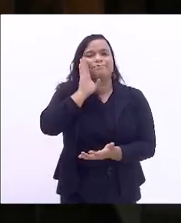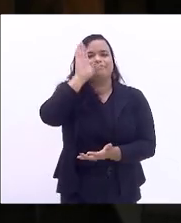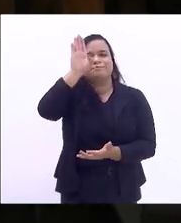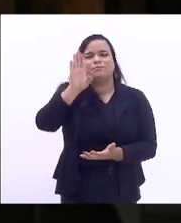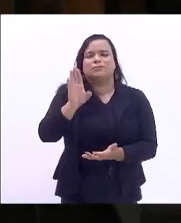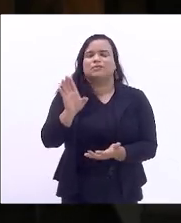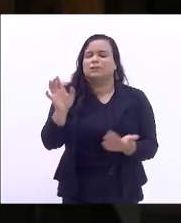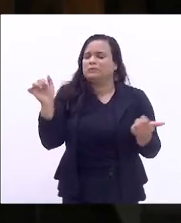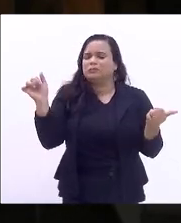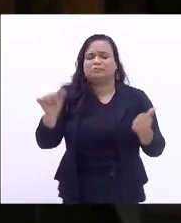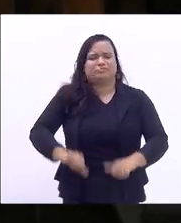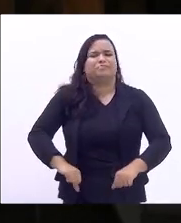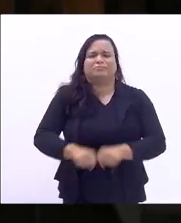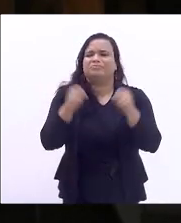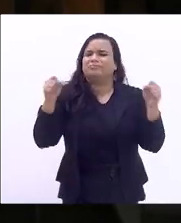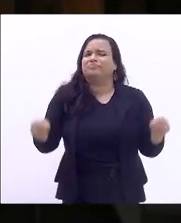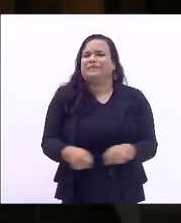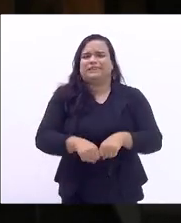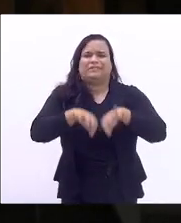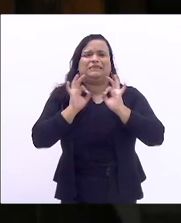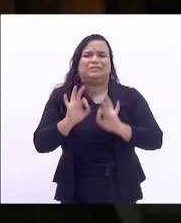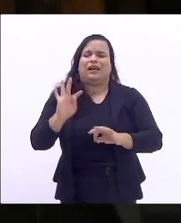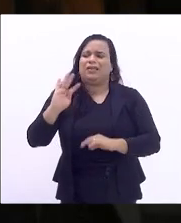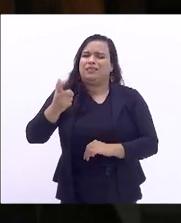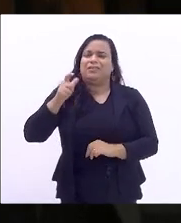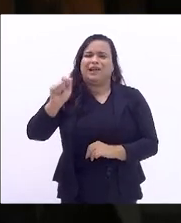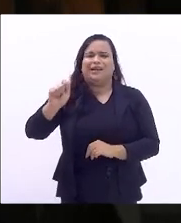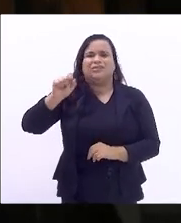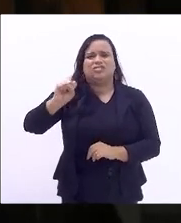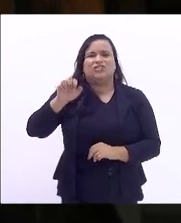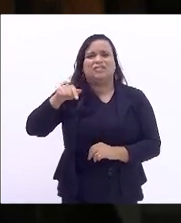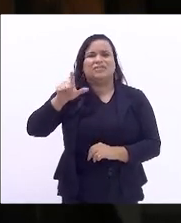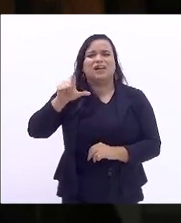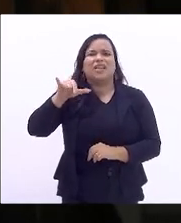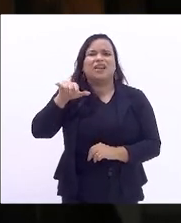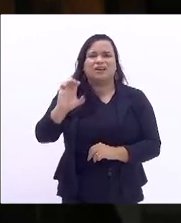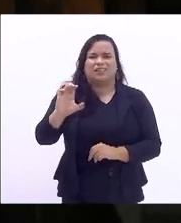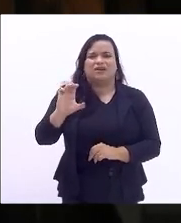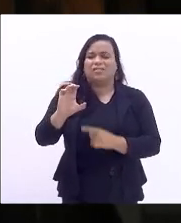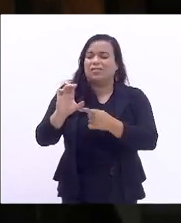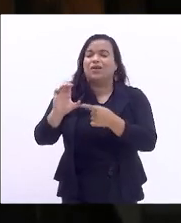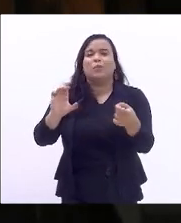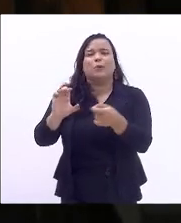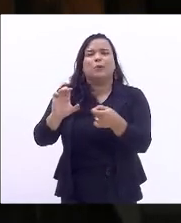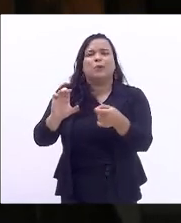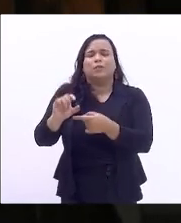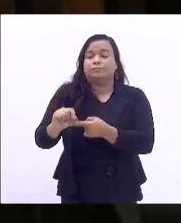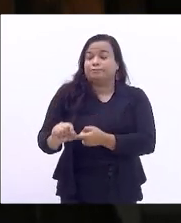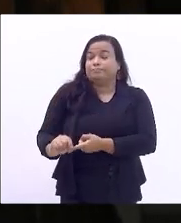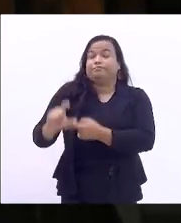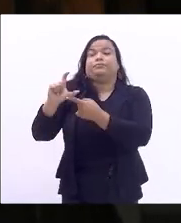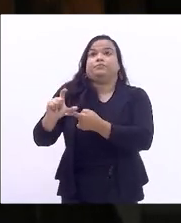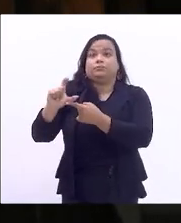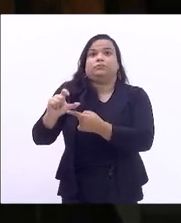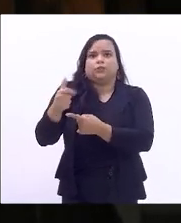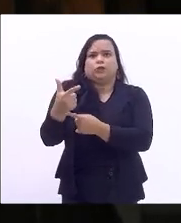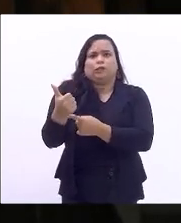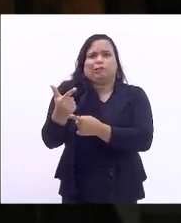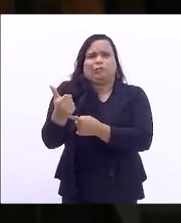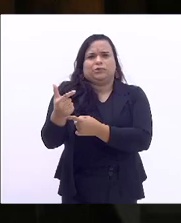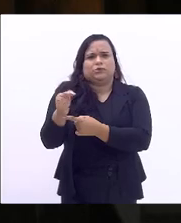fracasso Total com a taxa SELIC batendo 12 pontos